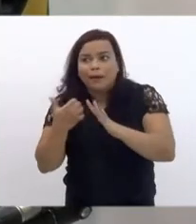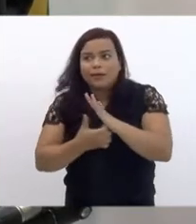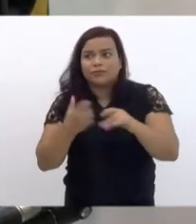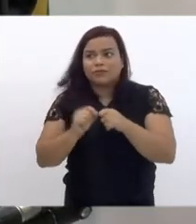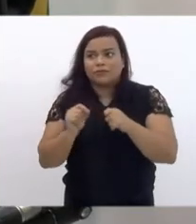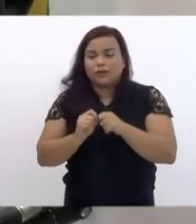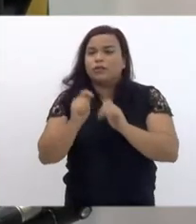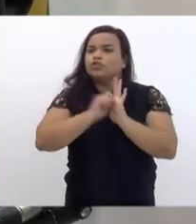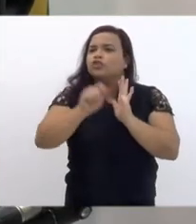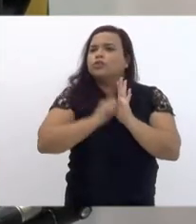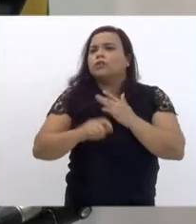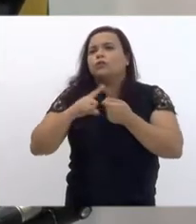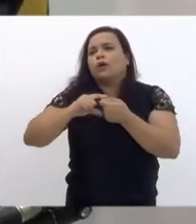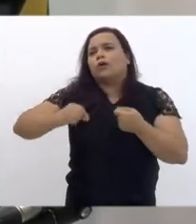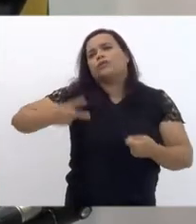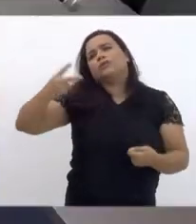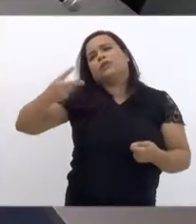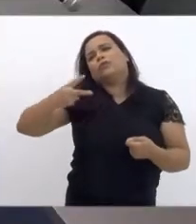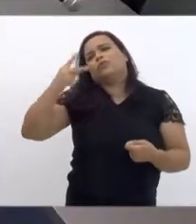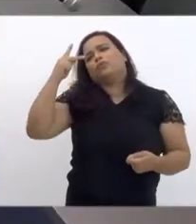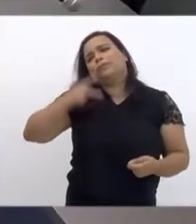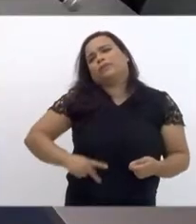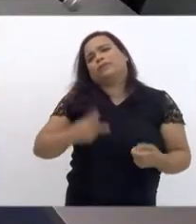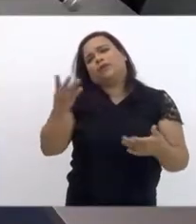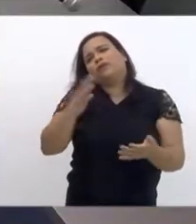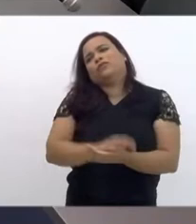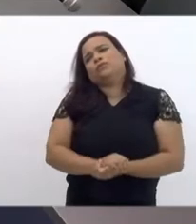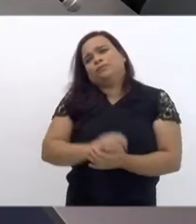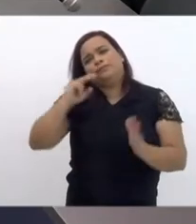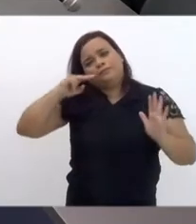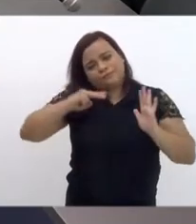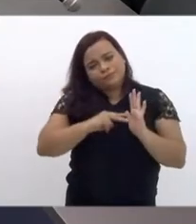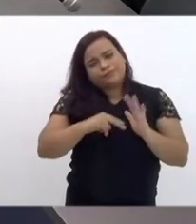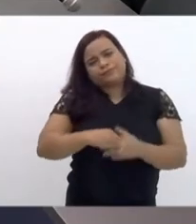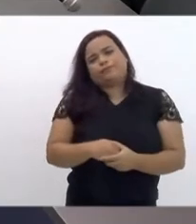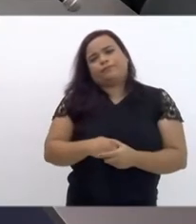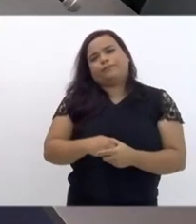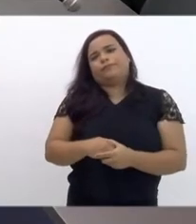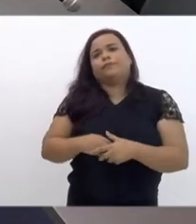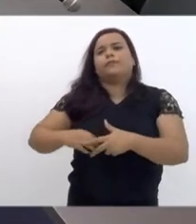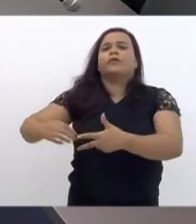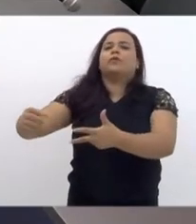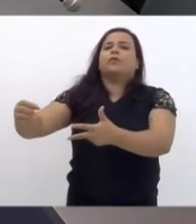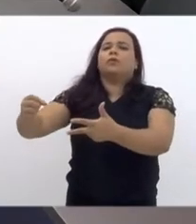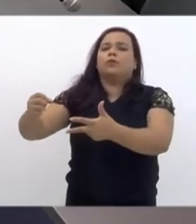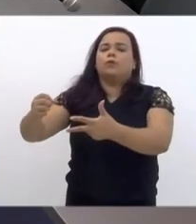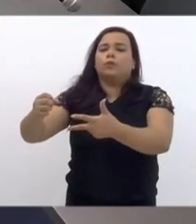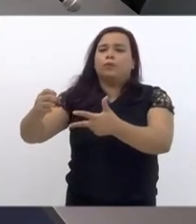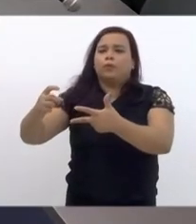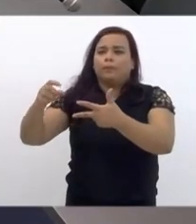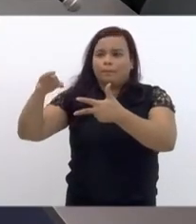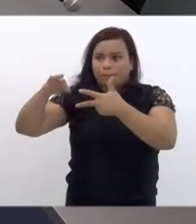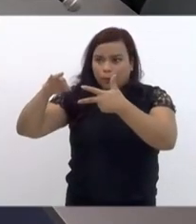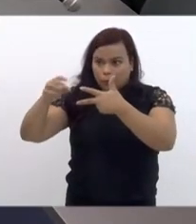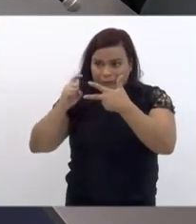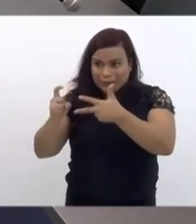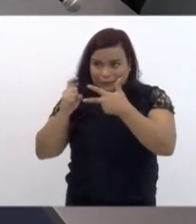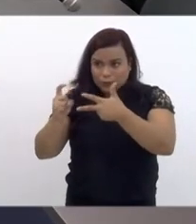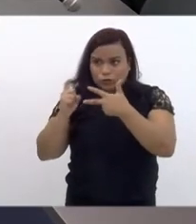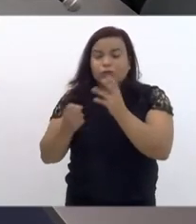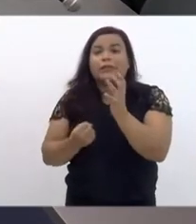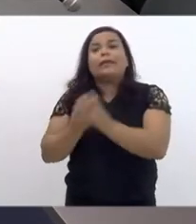Está escrito no artigo 2º, presidente. Não, o artigo 2º diz: calma. O Poder Executivo desenvolverá mecanismos que